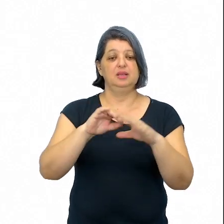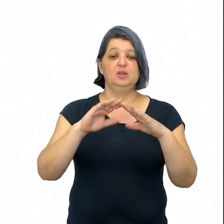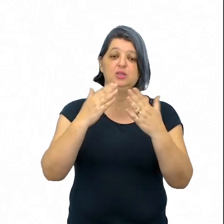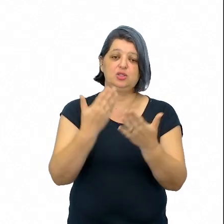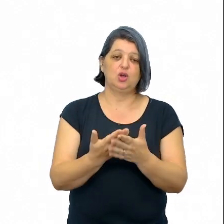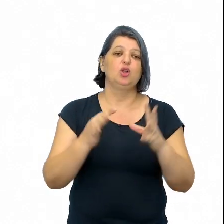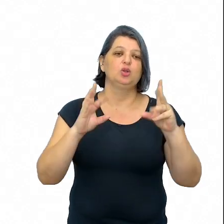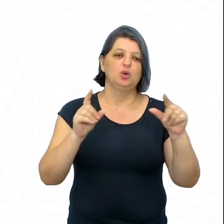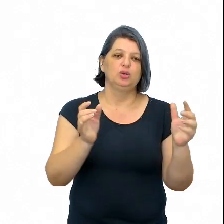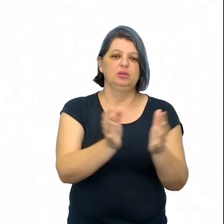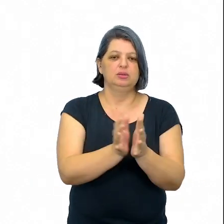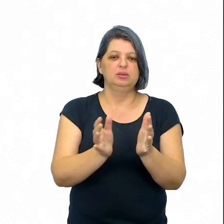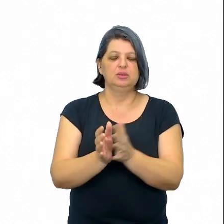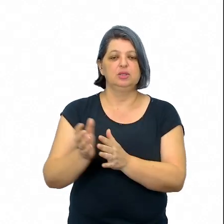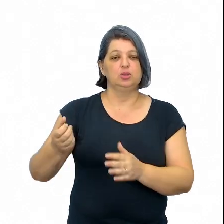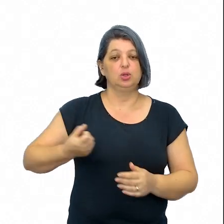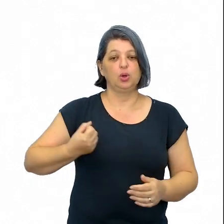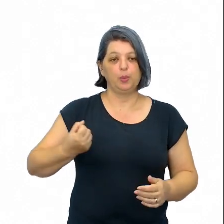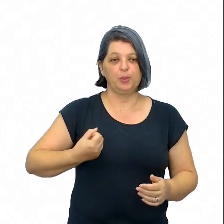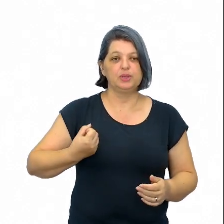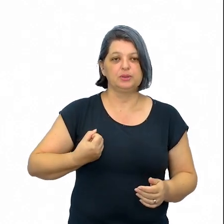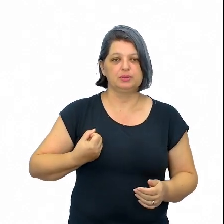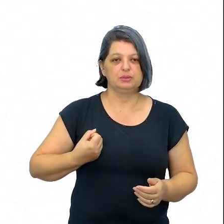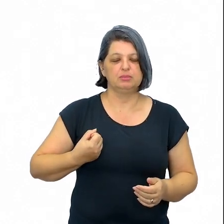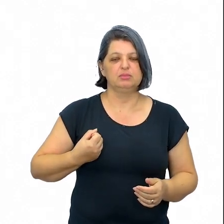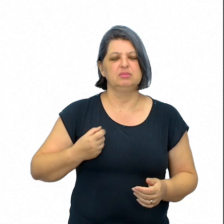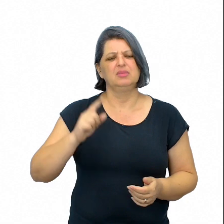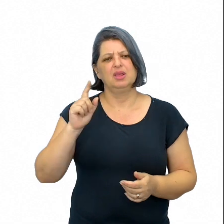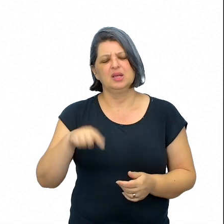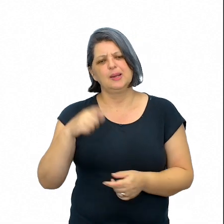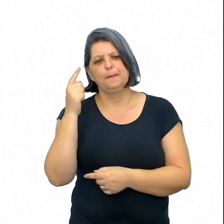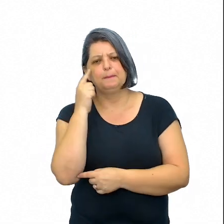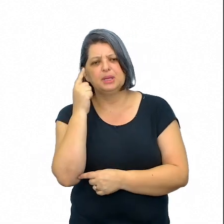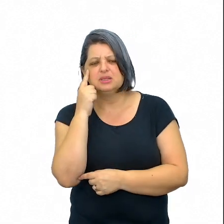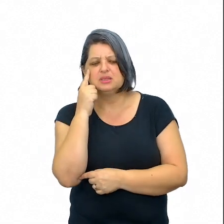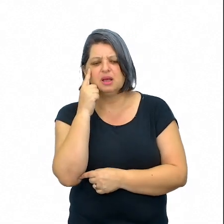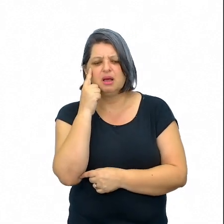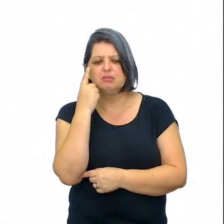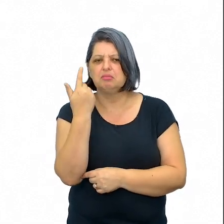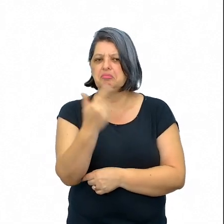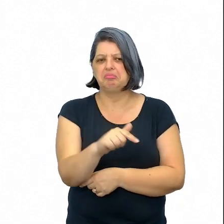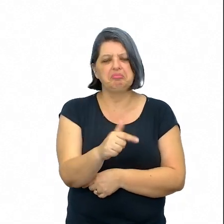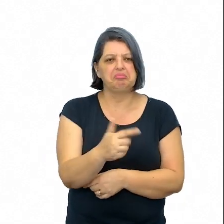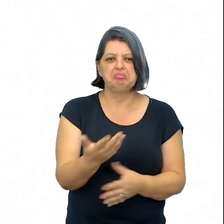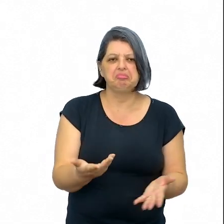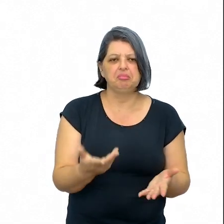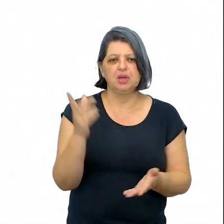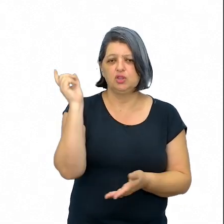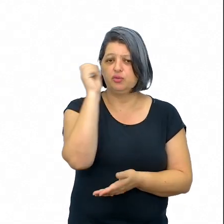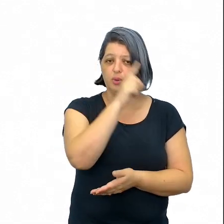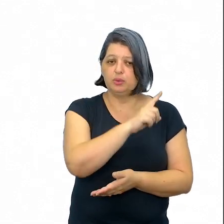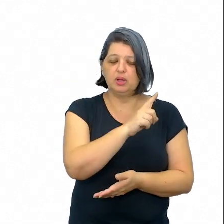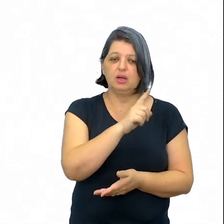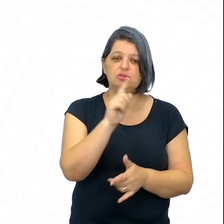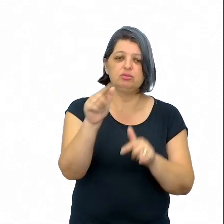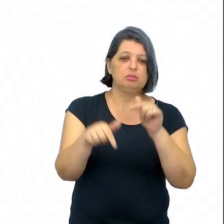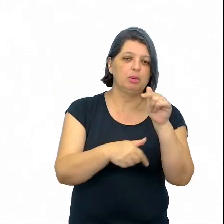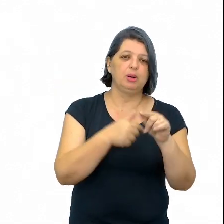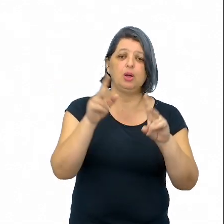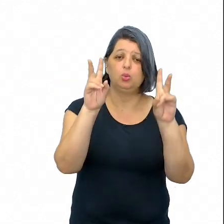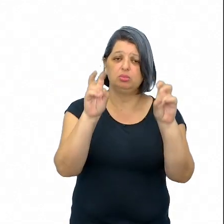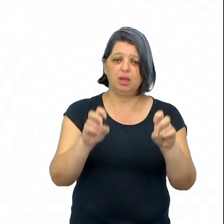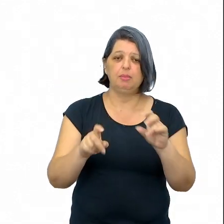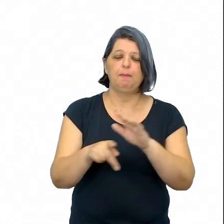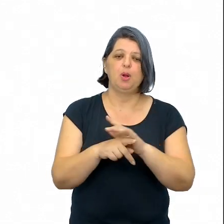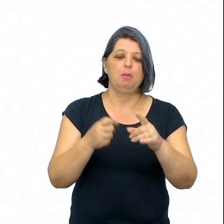conjuntos numéricos, seria de bom tom pensar que ele não teria dificuldade em trabalhar com as